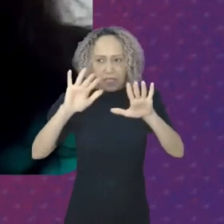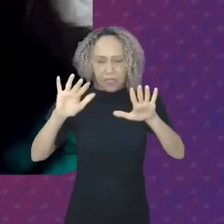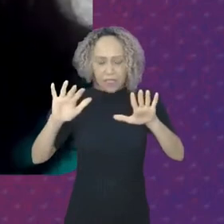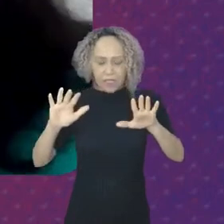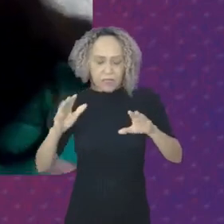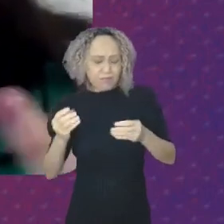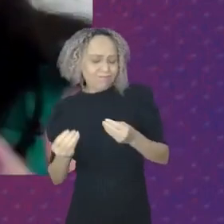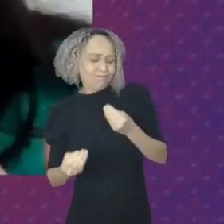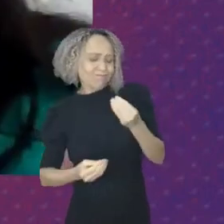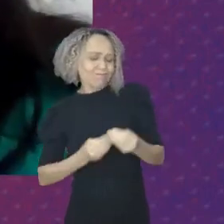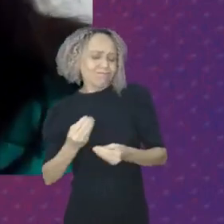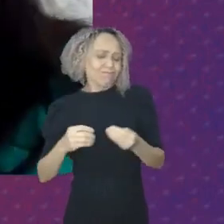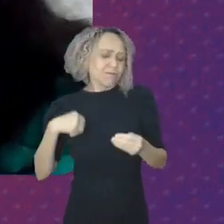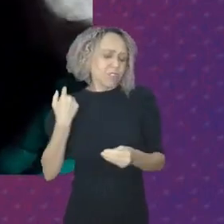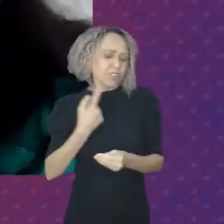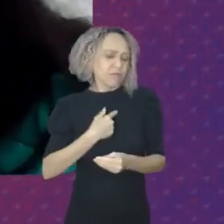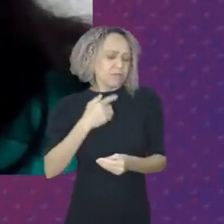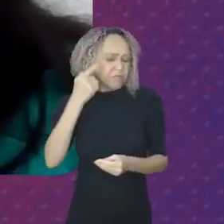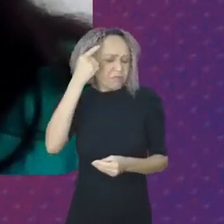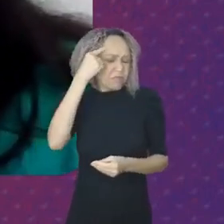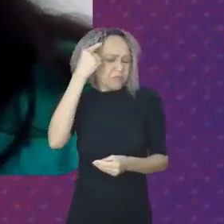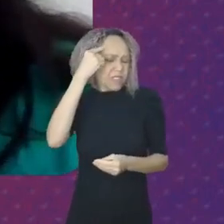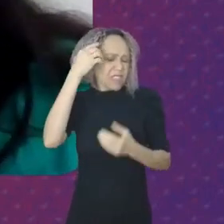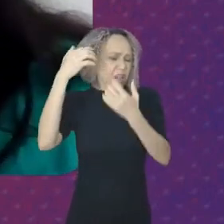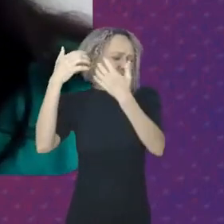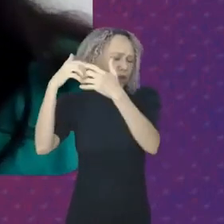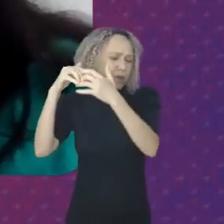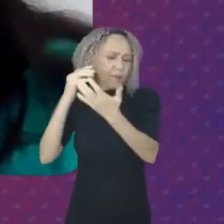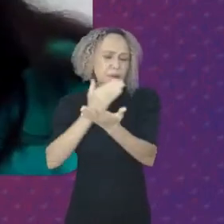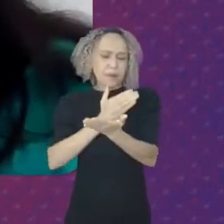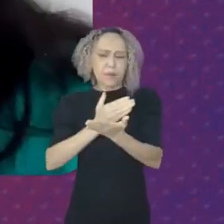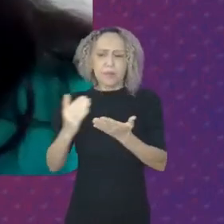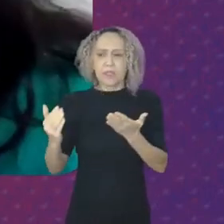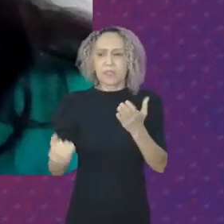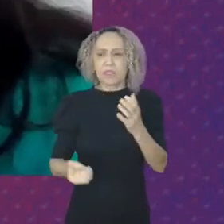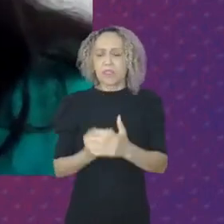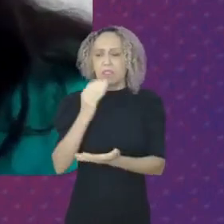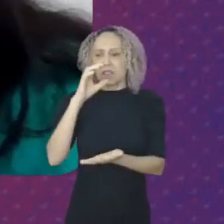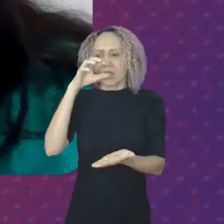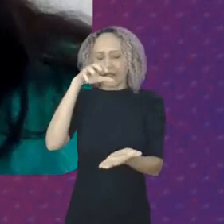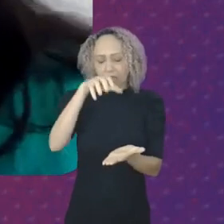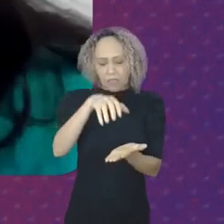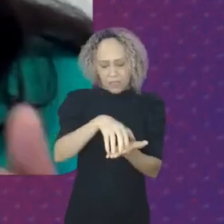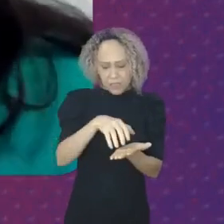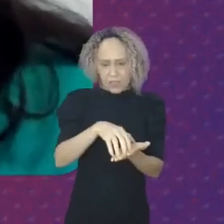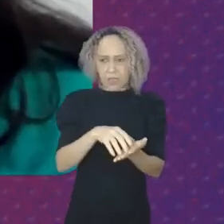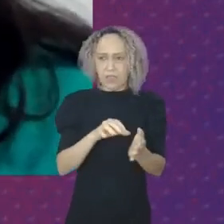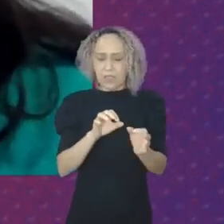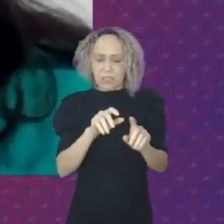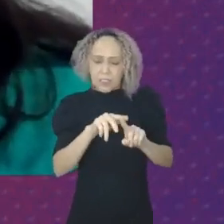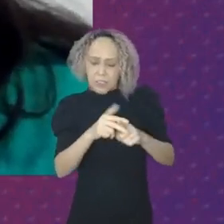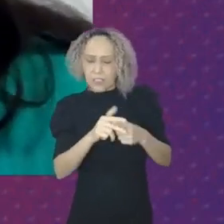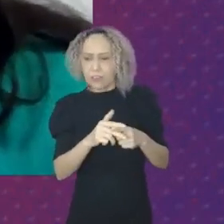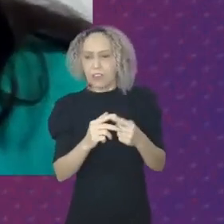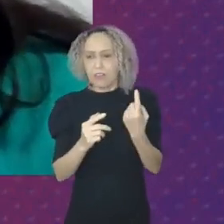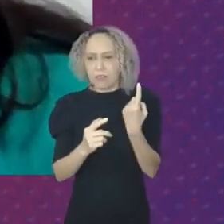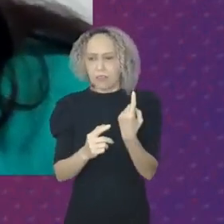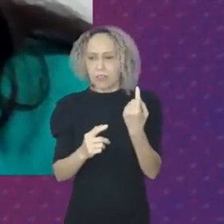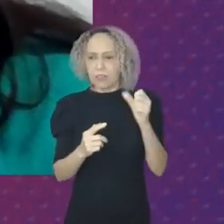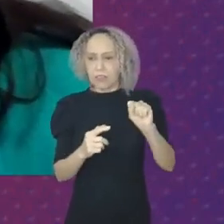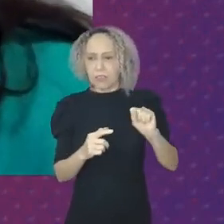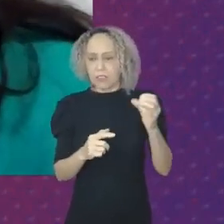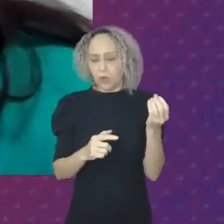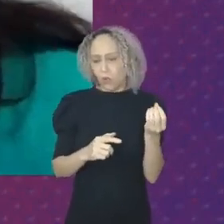começou a pensar essa central, o trabalho que nós estamos fazendo hoje, que é de suma importância de reestruturação, porque é um serviço